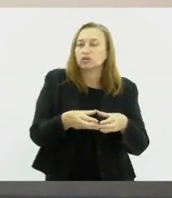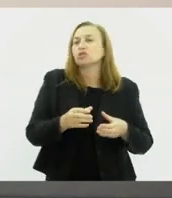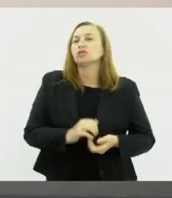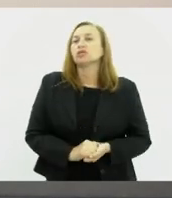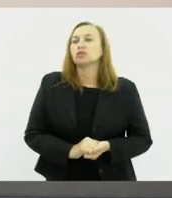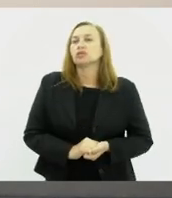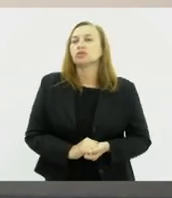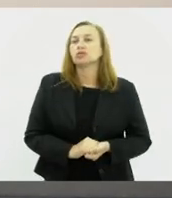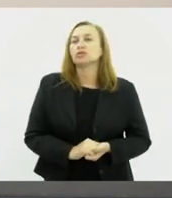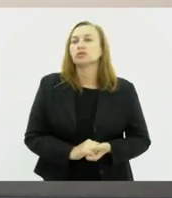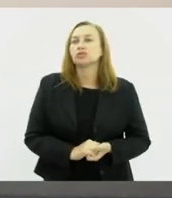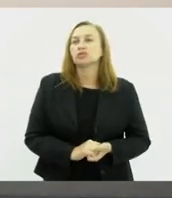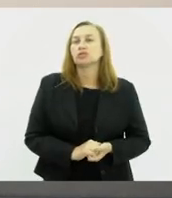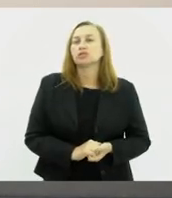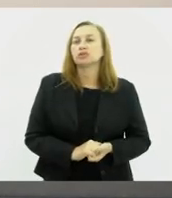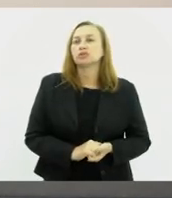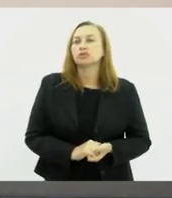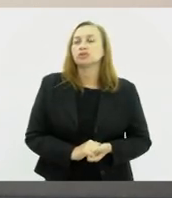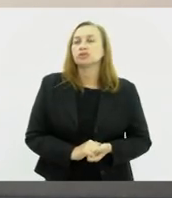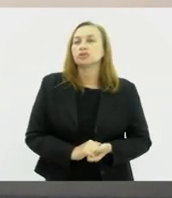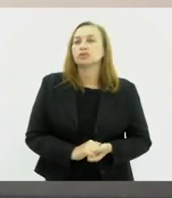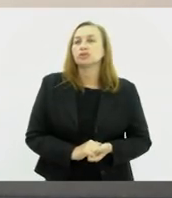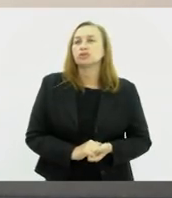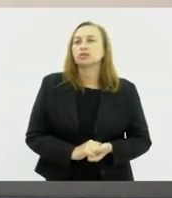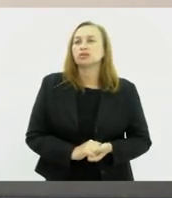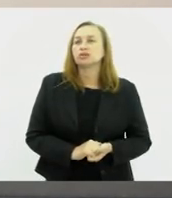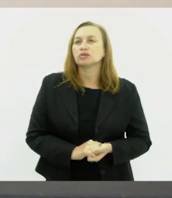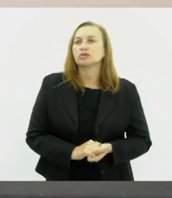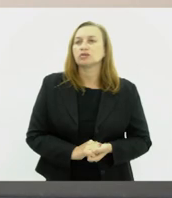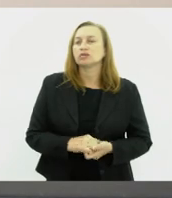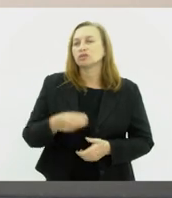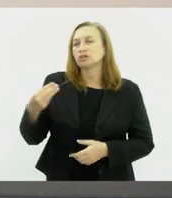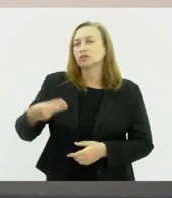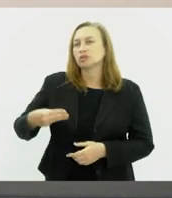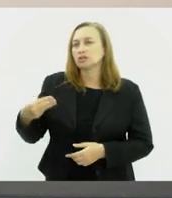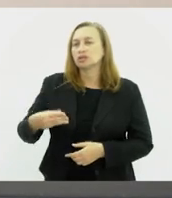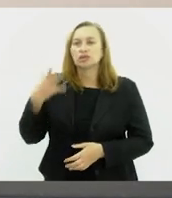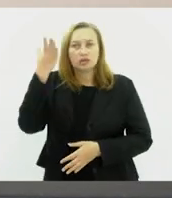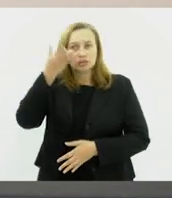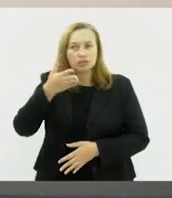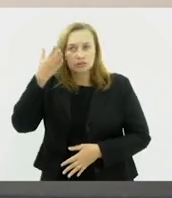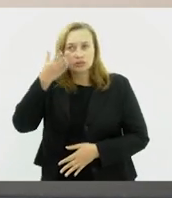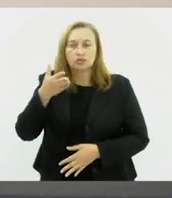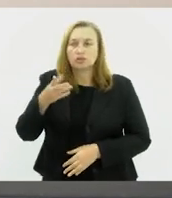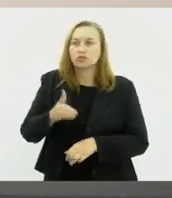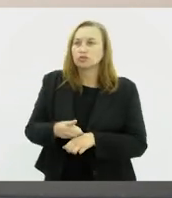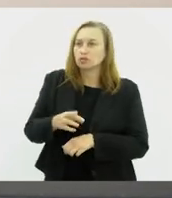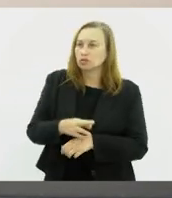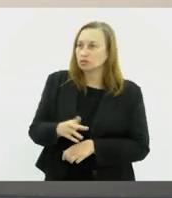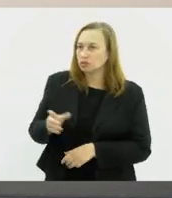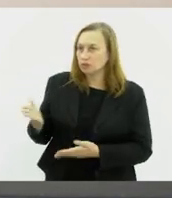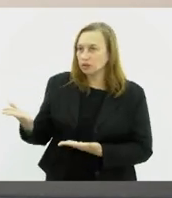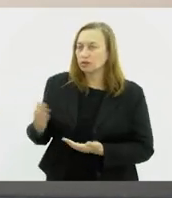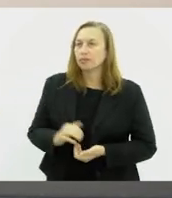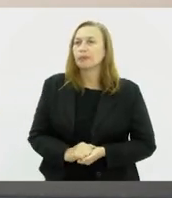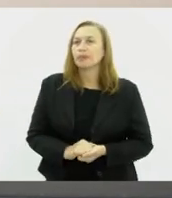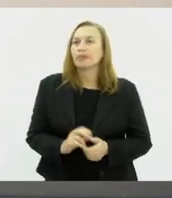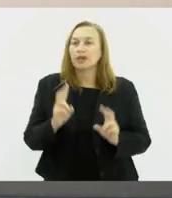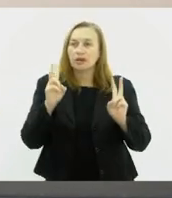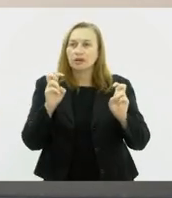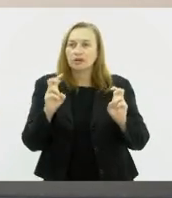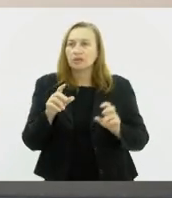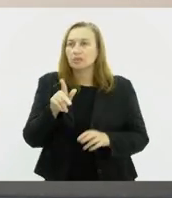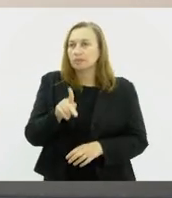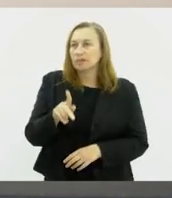E vamos lá terceira palestrante e já envolve aqui com o Doutor aqui né A questão do PP de